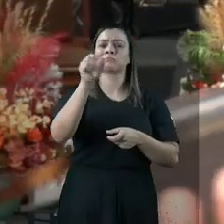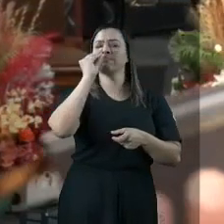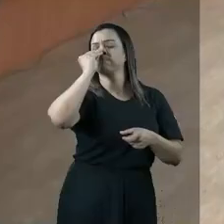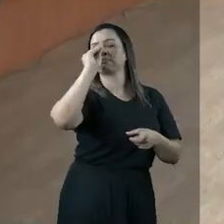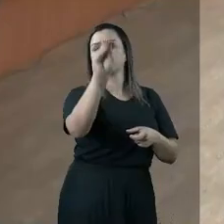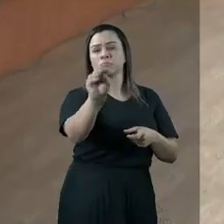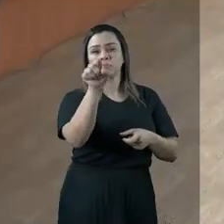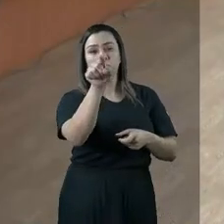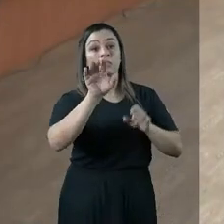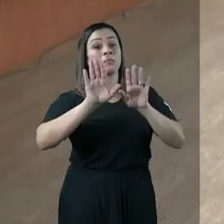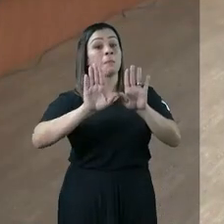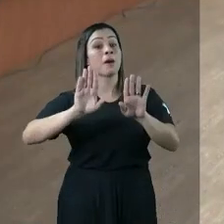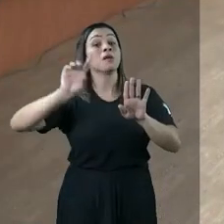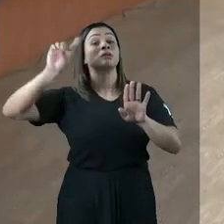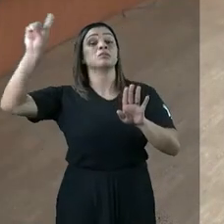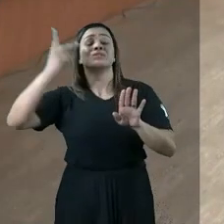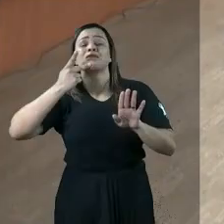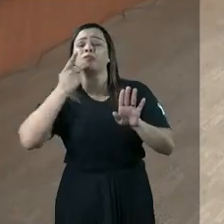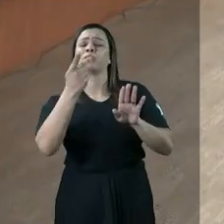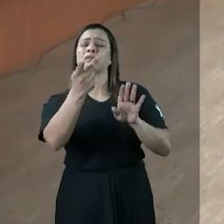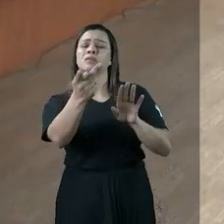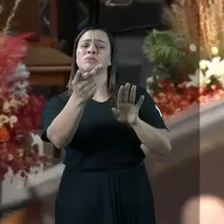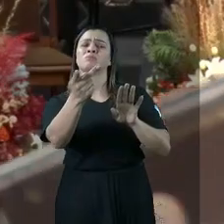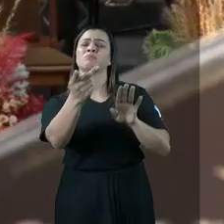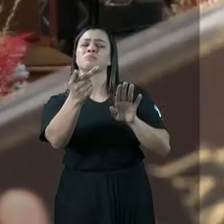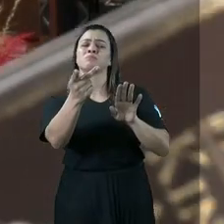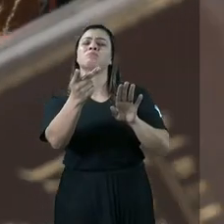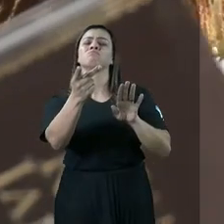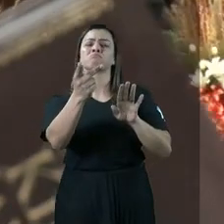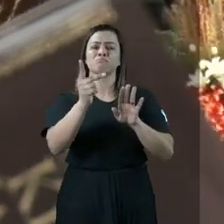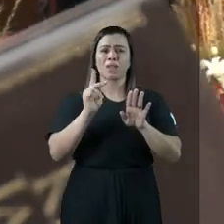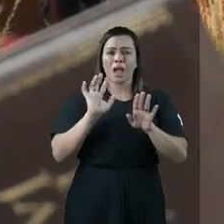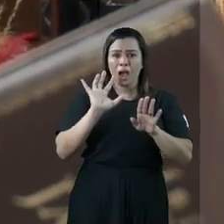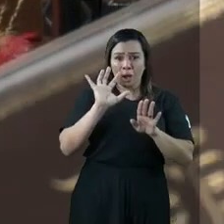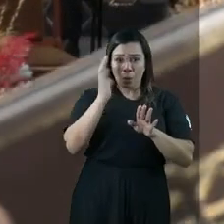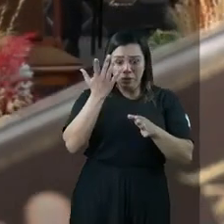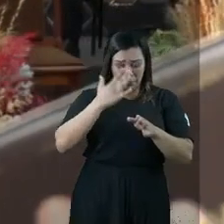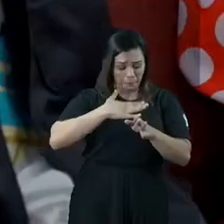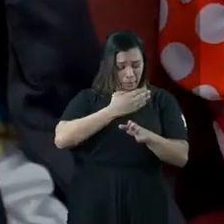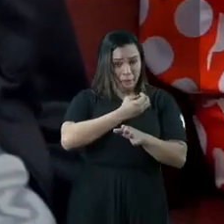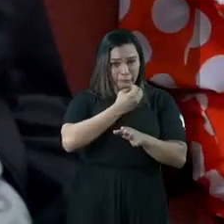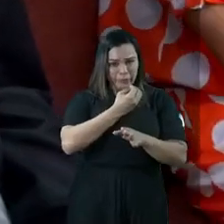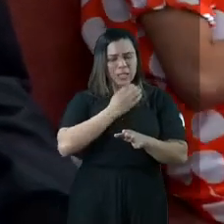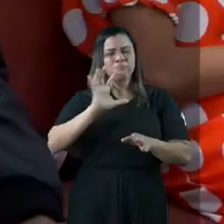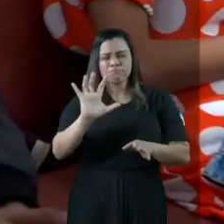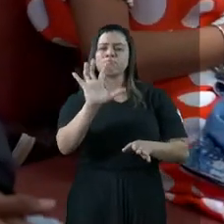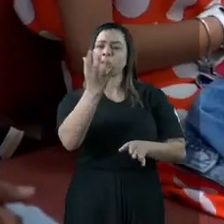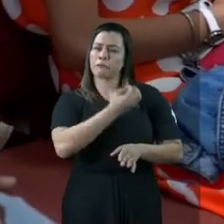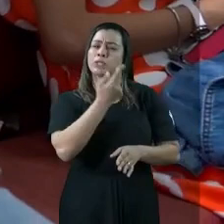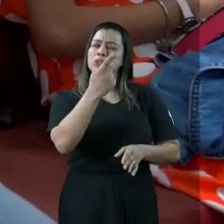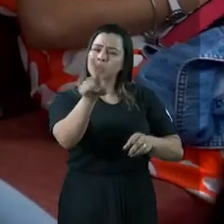rejeitaram, mas o Rei da Glória deixou avisado: aconteceu comigo, vai acontecer com vocês.